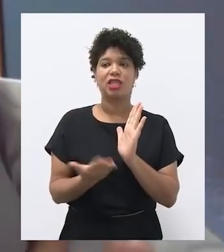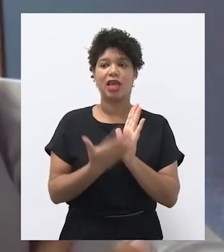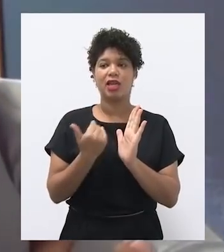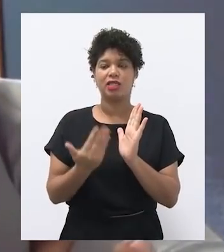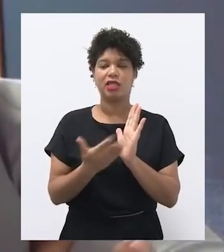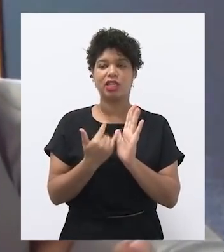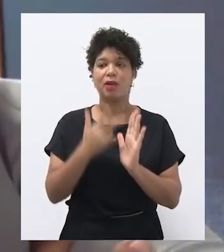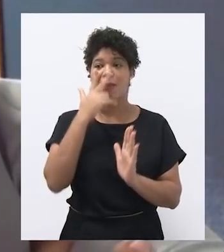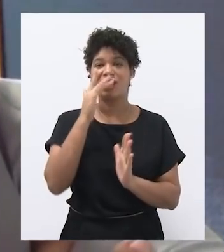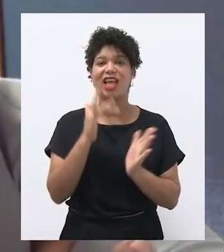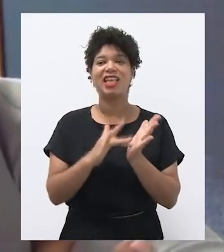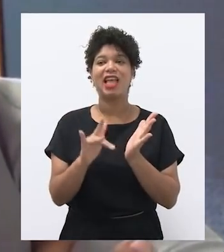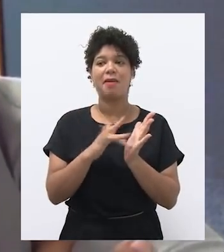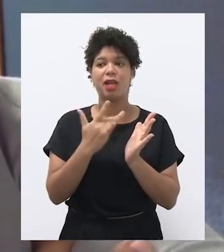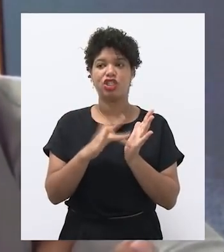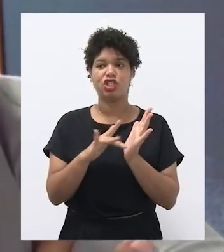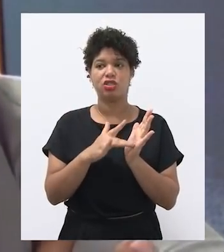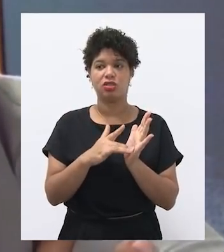fosse um tablet.